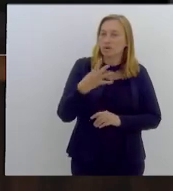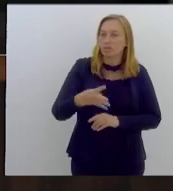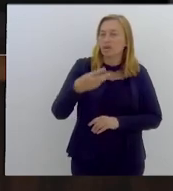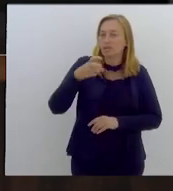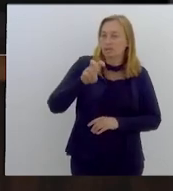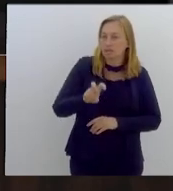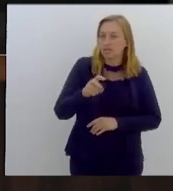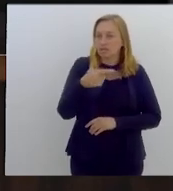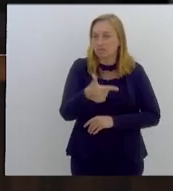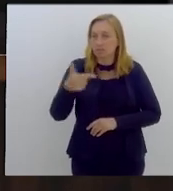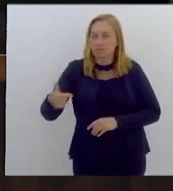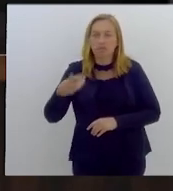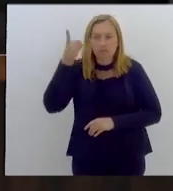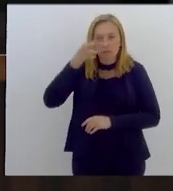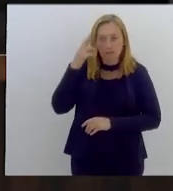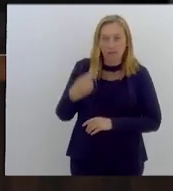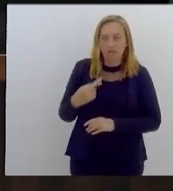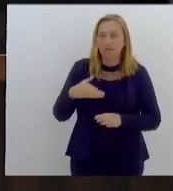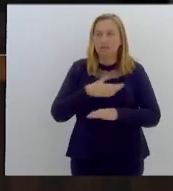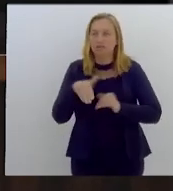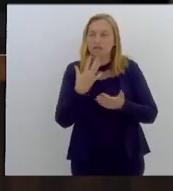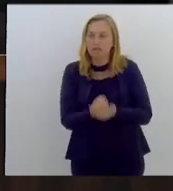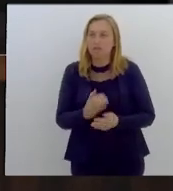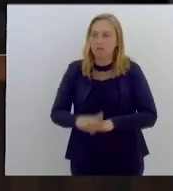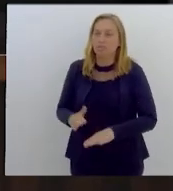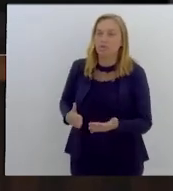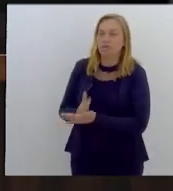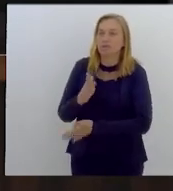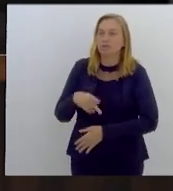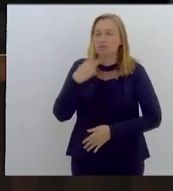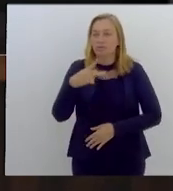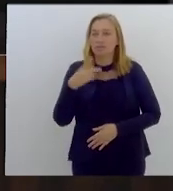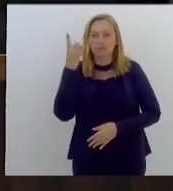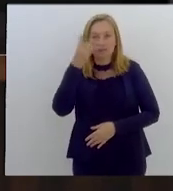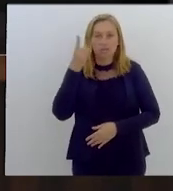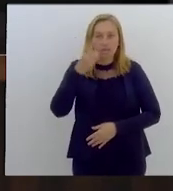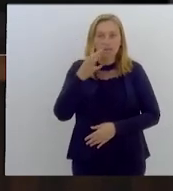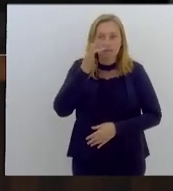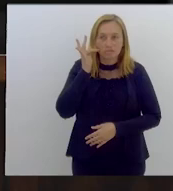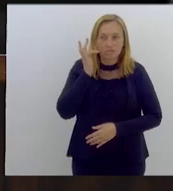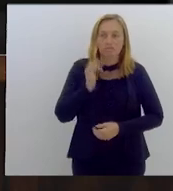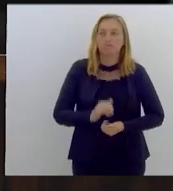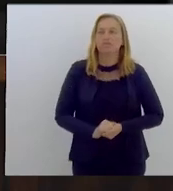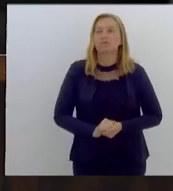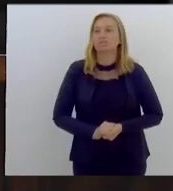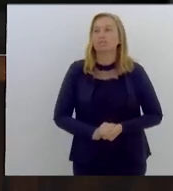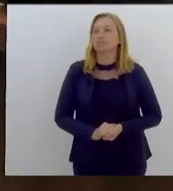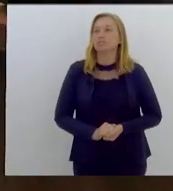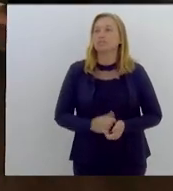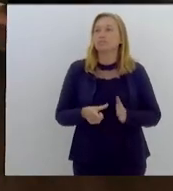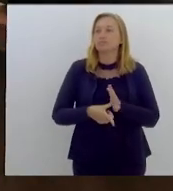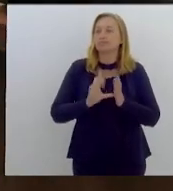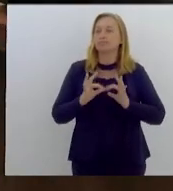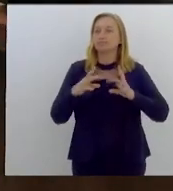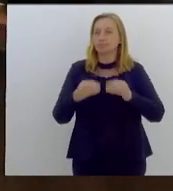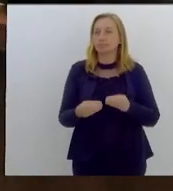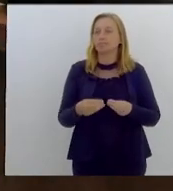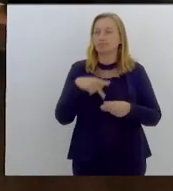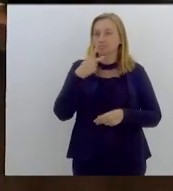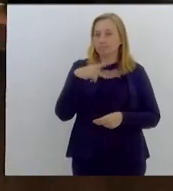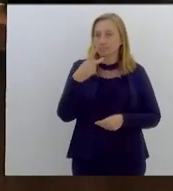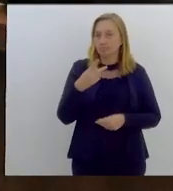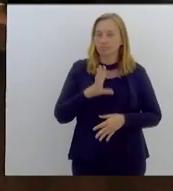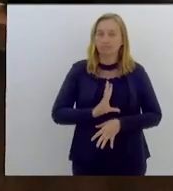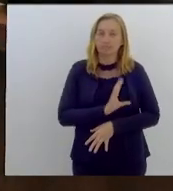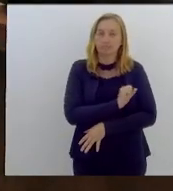6451 de 22, deputado Renata Souza. Os senhores que aprovam por isso, como estão aprovados. Com a palavra, deputado presidente Jorge Felipe Neto. Antes de mais nada, fazer uma declaração